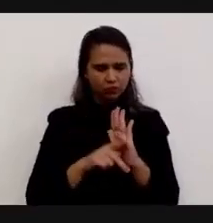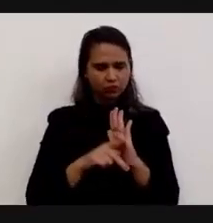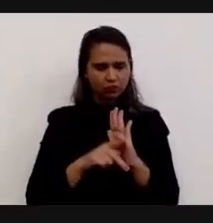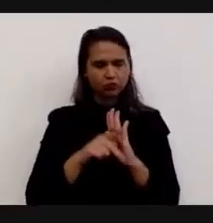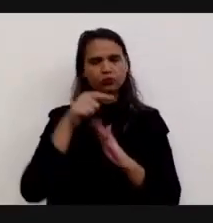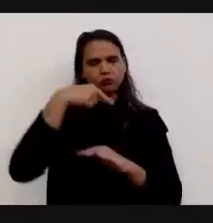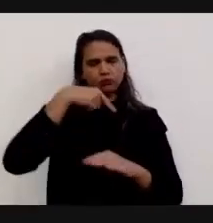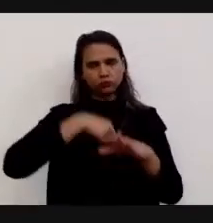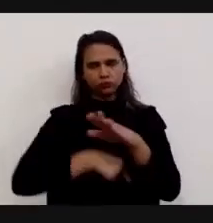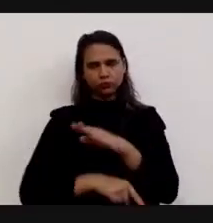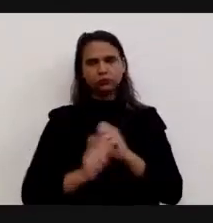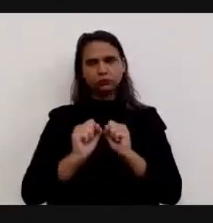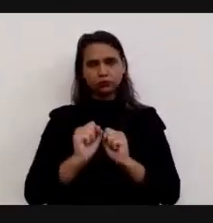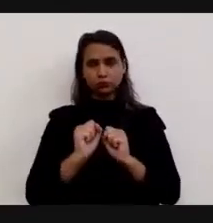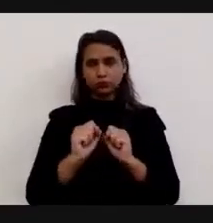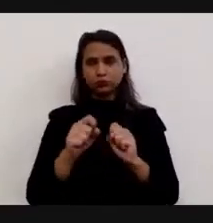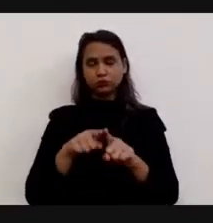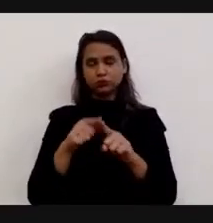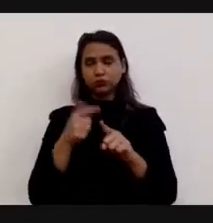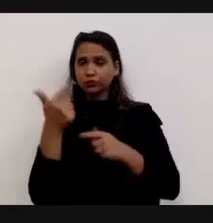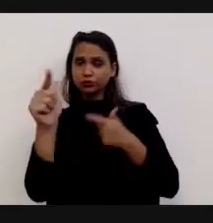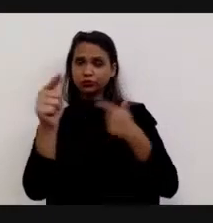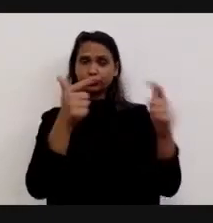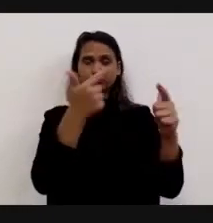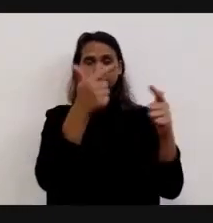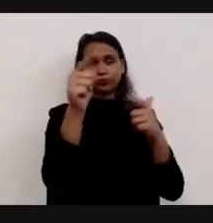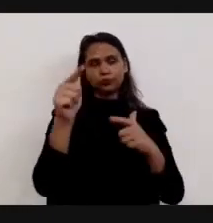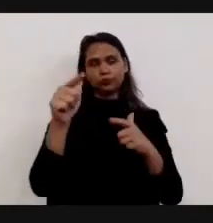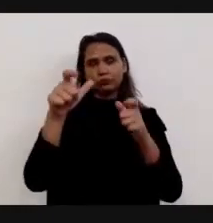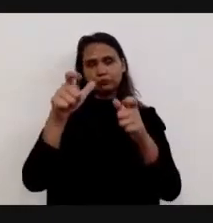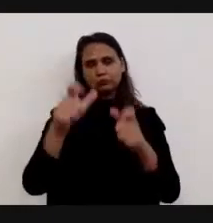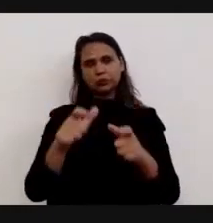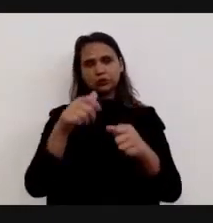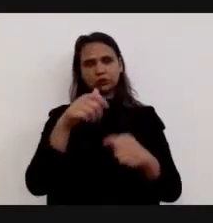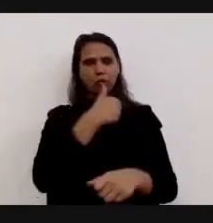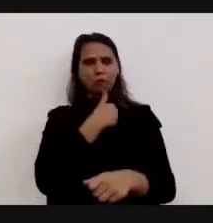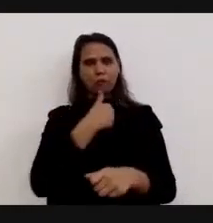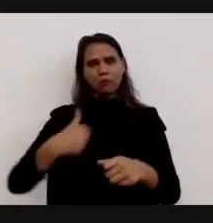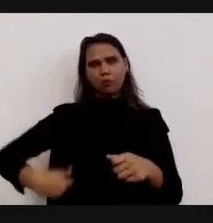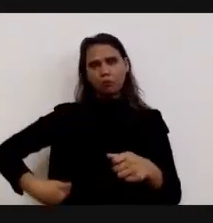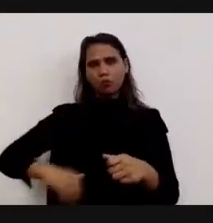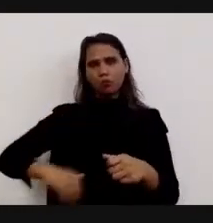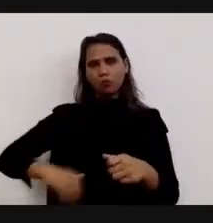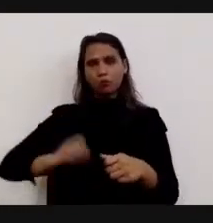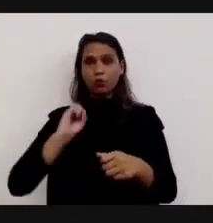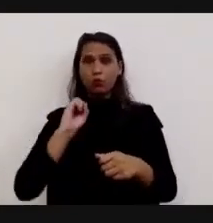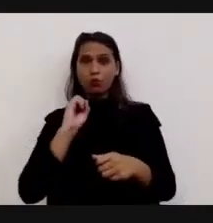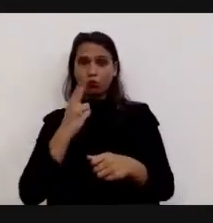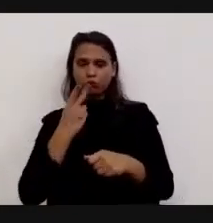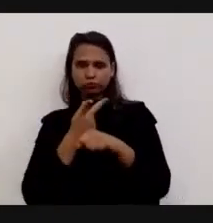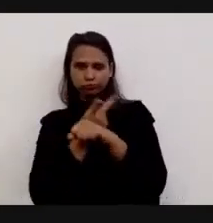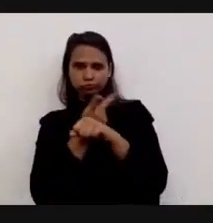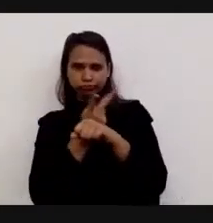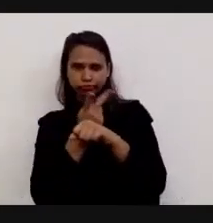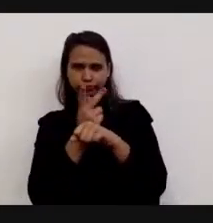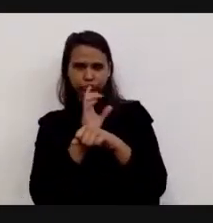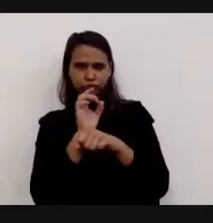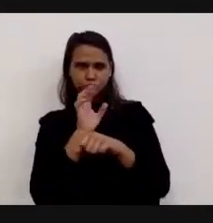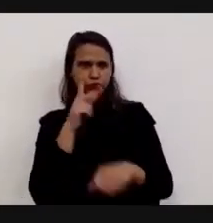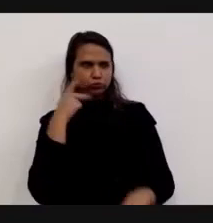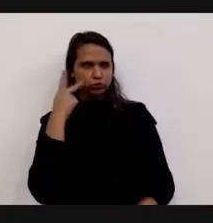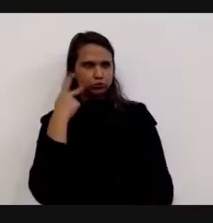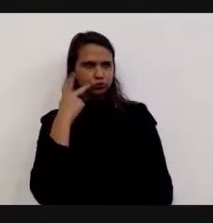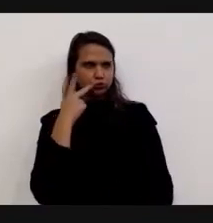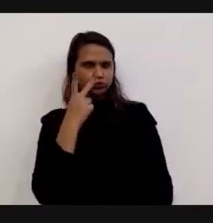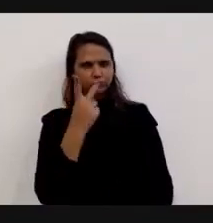ser alocado em outros espaços públicos ou a busca é uma ambientação dentro do parlamento? Então,